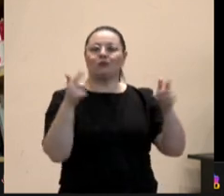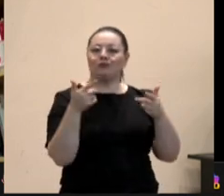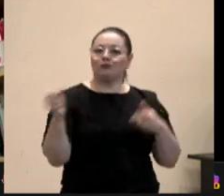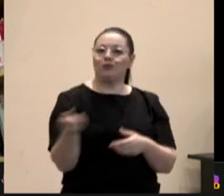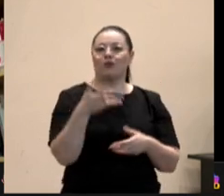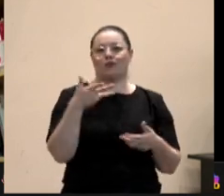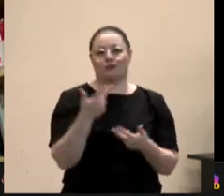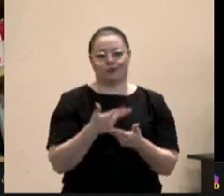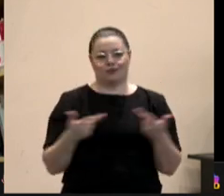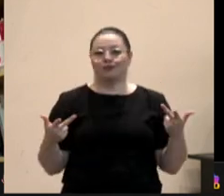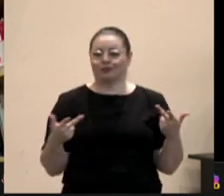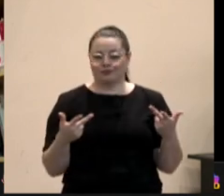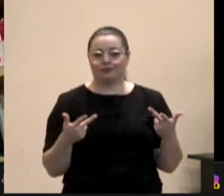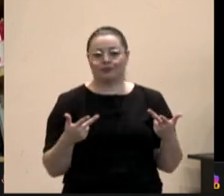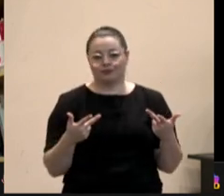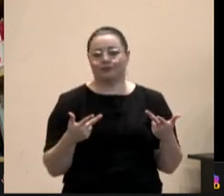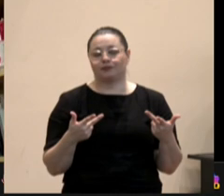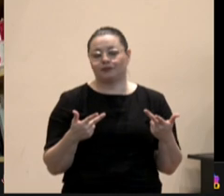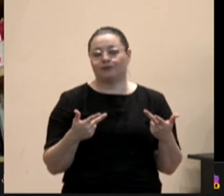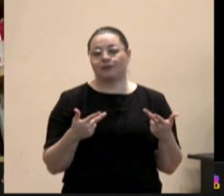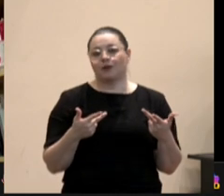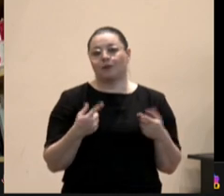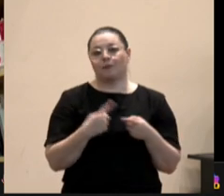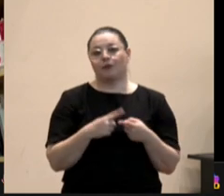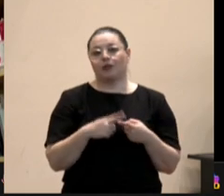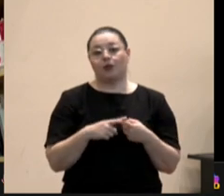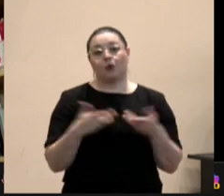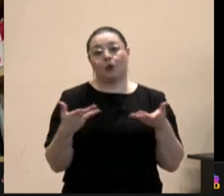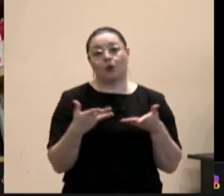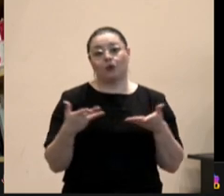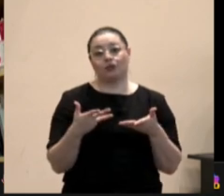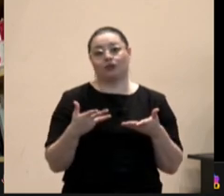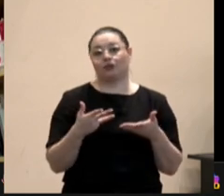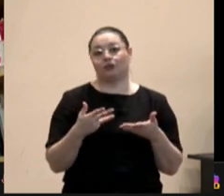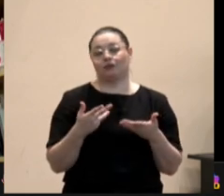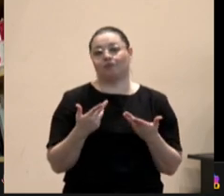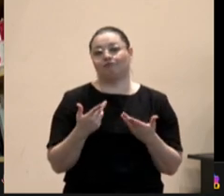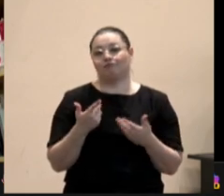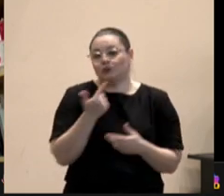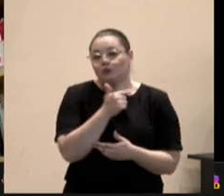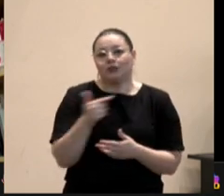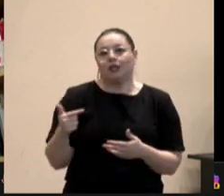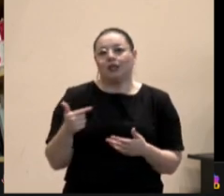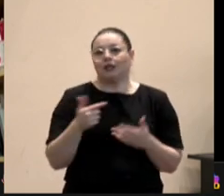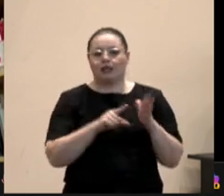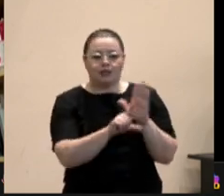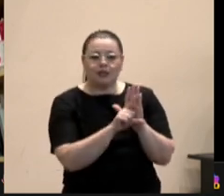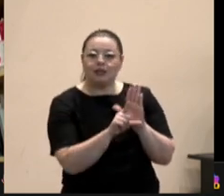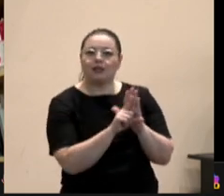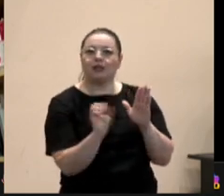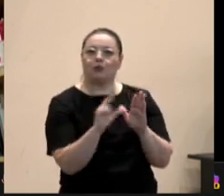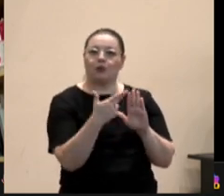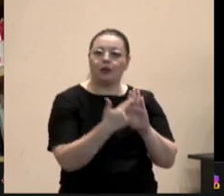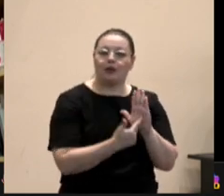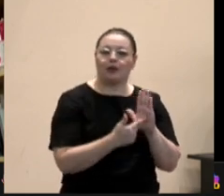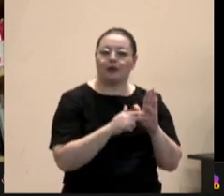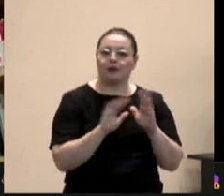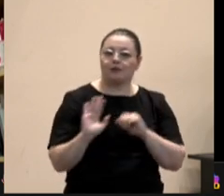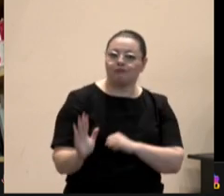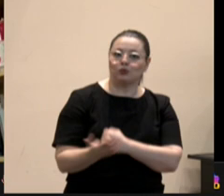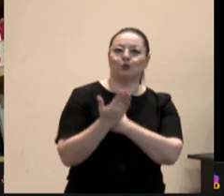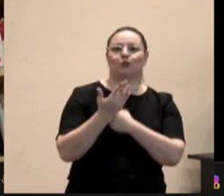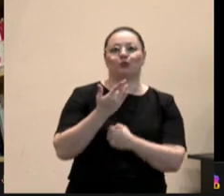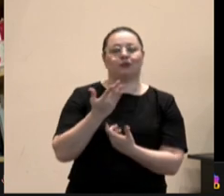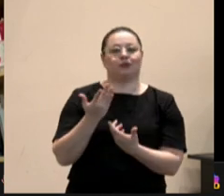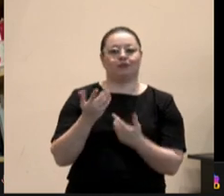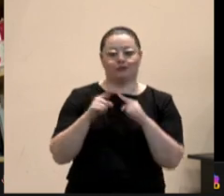procurei demarcar, no que a gente não tem hoje de respaldo e de legislação que ampare os